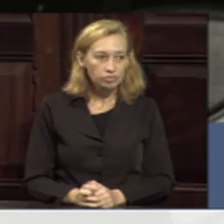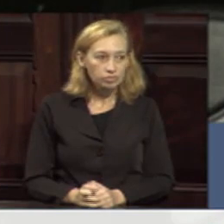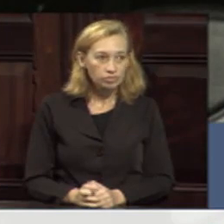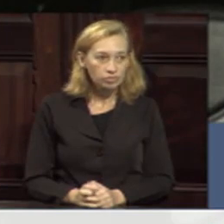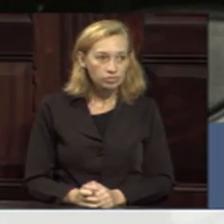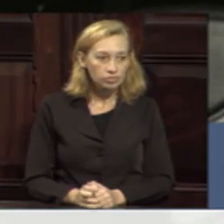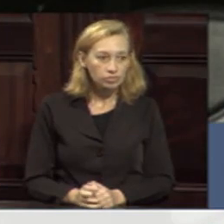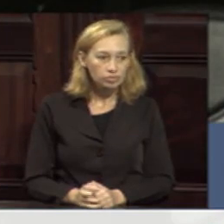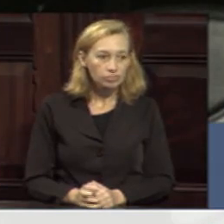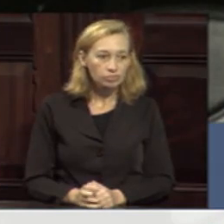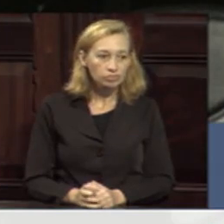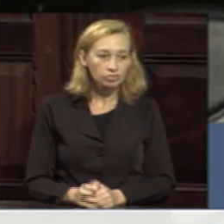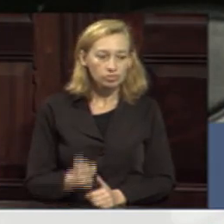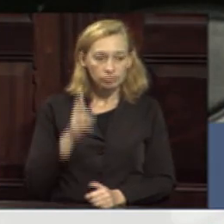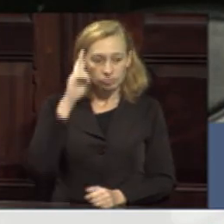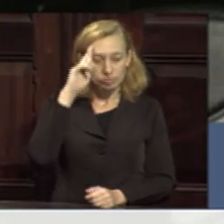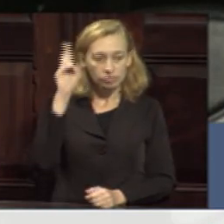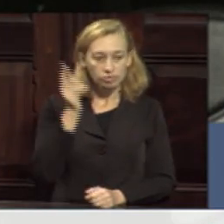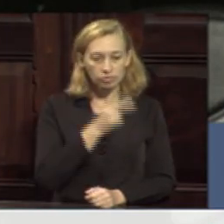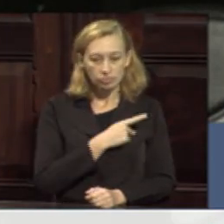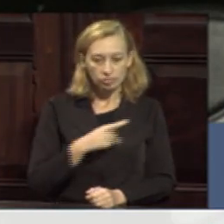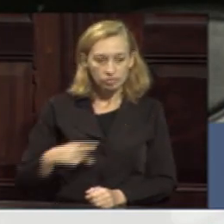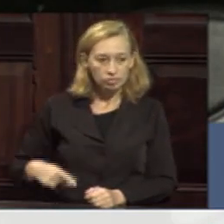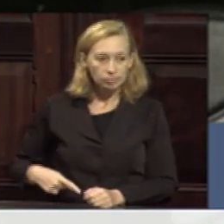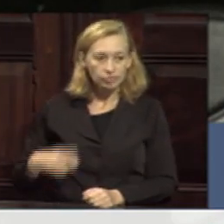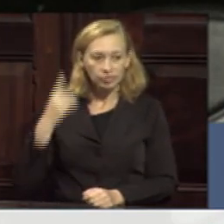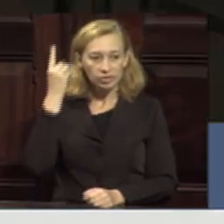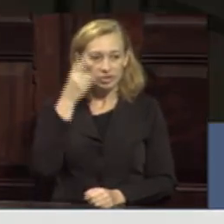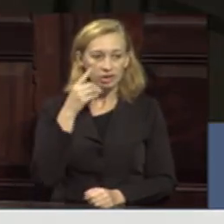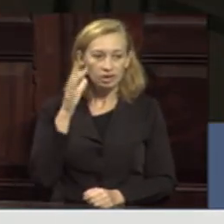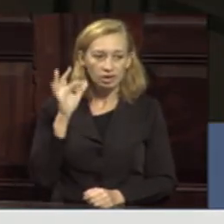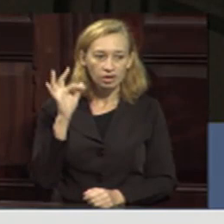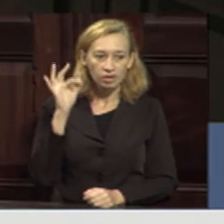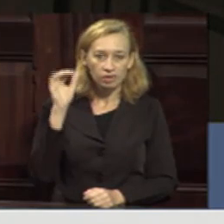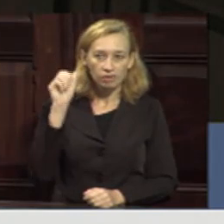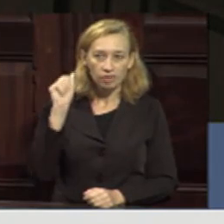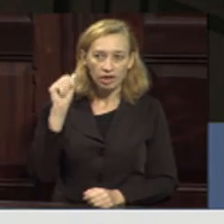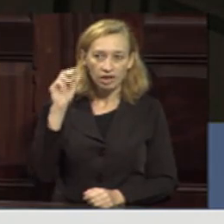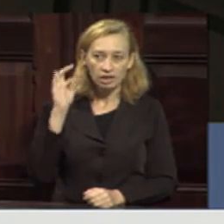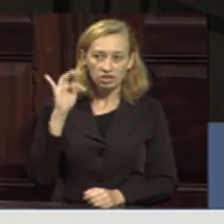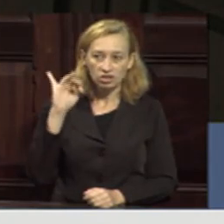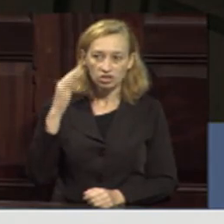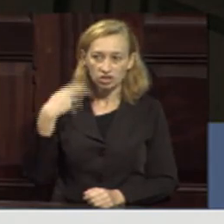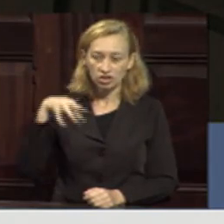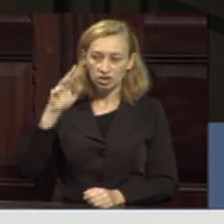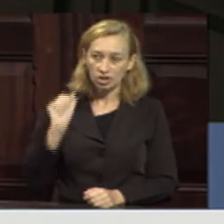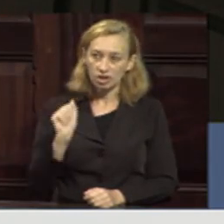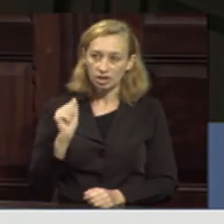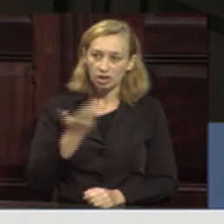Senhora presidente, deputada Fatinha, senhoras e senhores deputados.